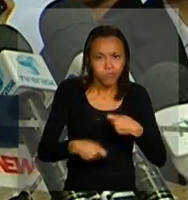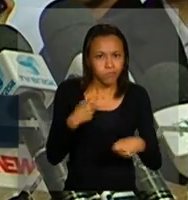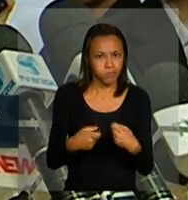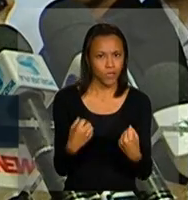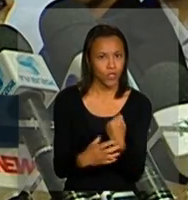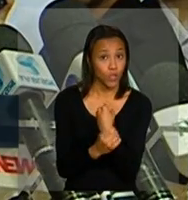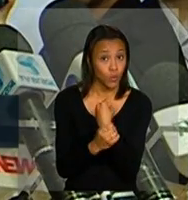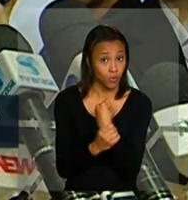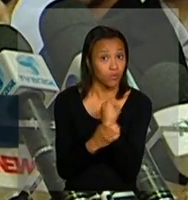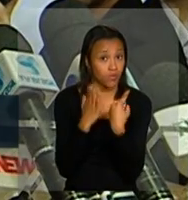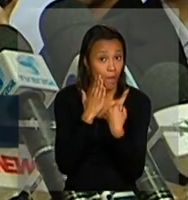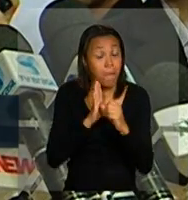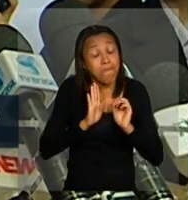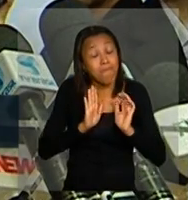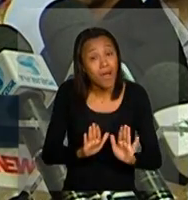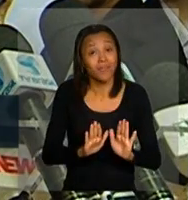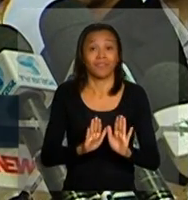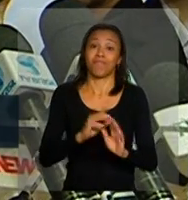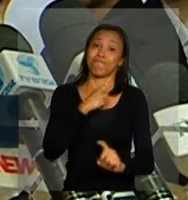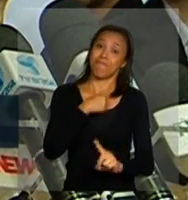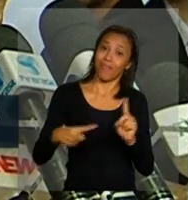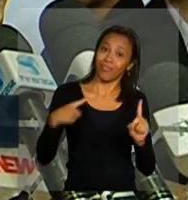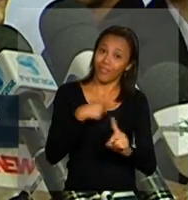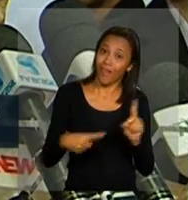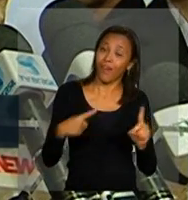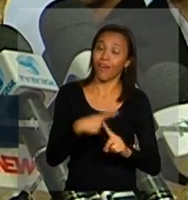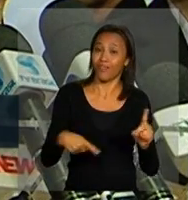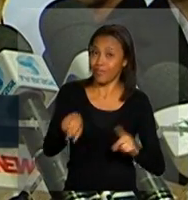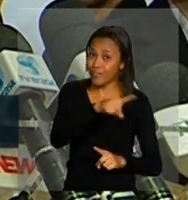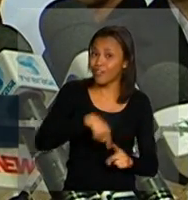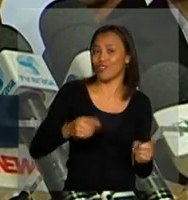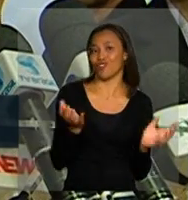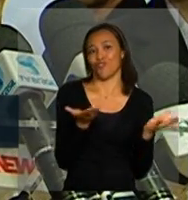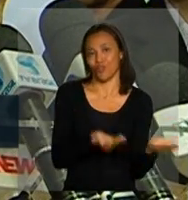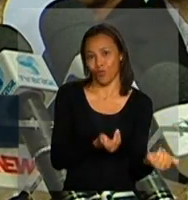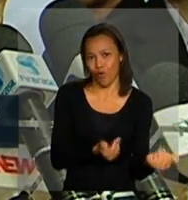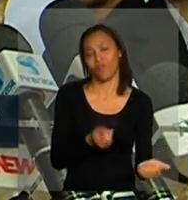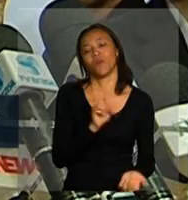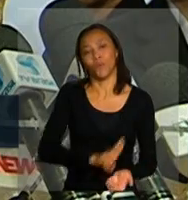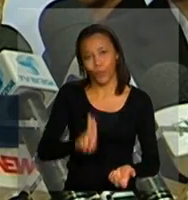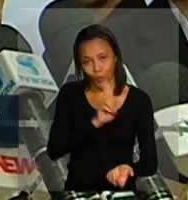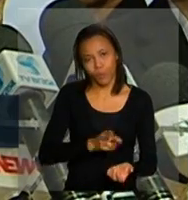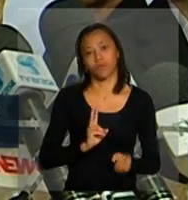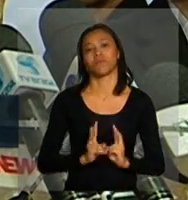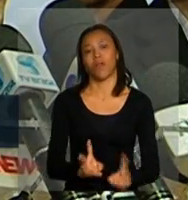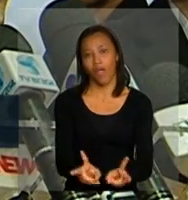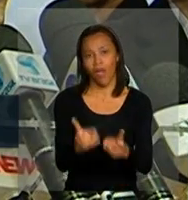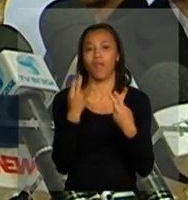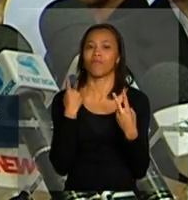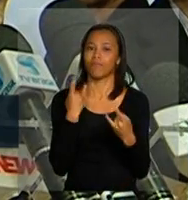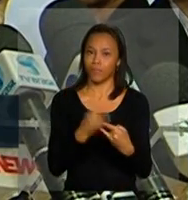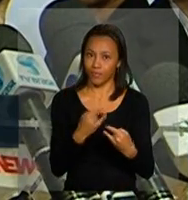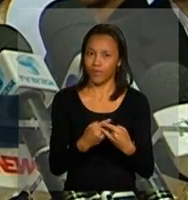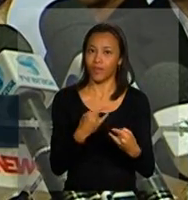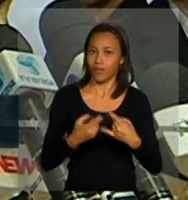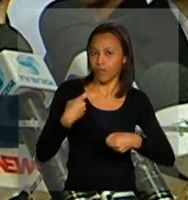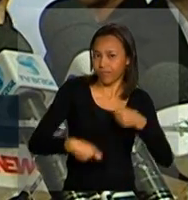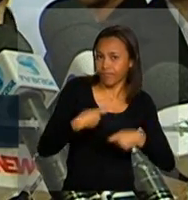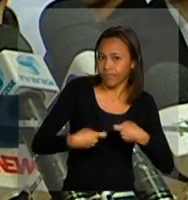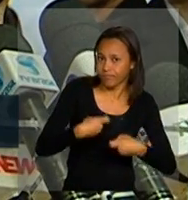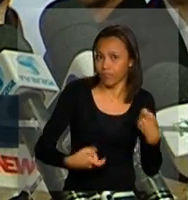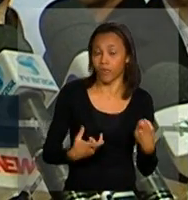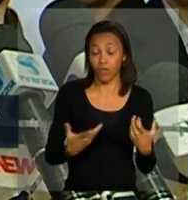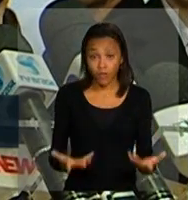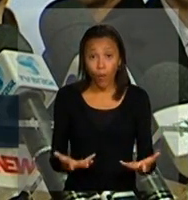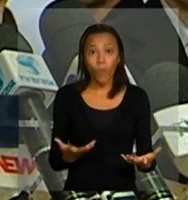HIV. Mas menos da metade desses jovens utilizam regularmente o preservativo quando tem uma relação sexual. Então,